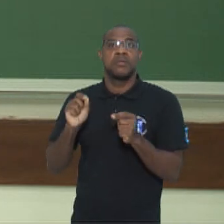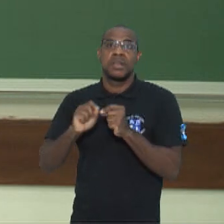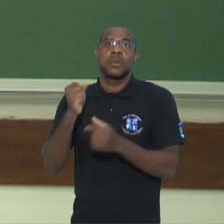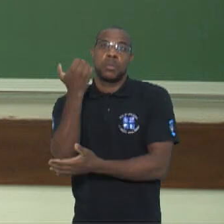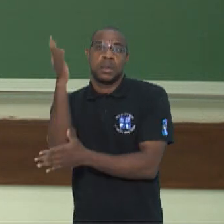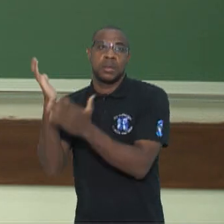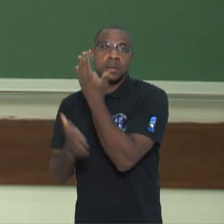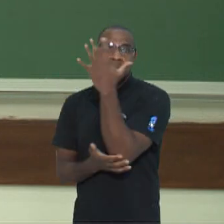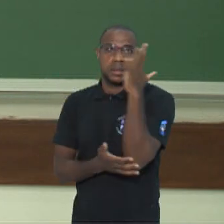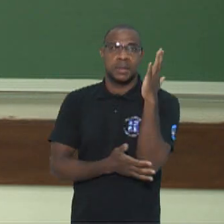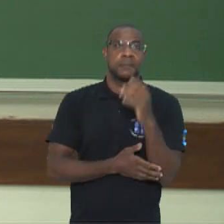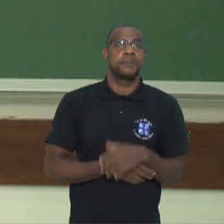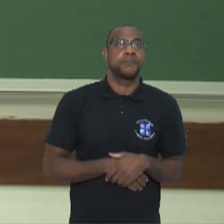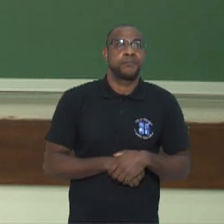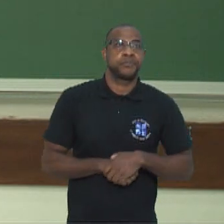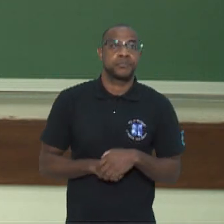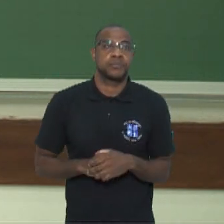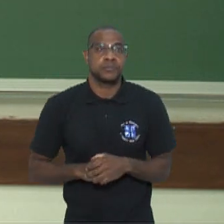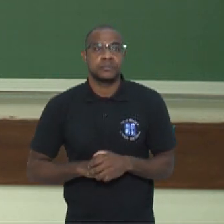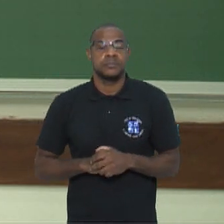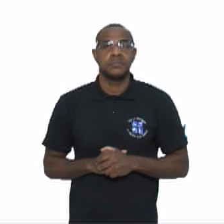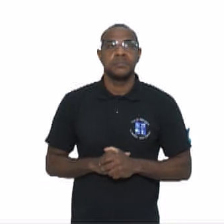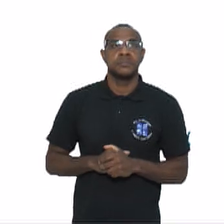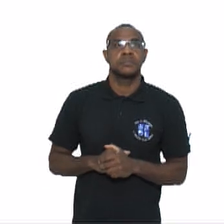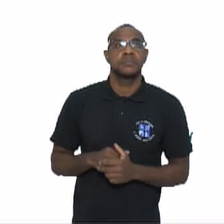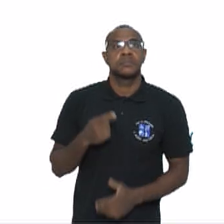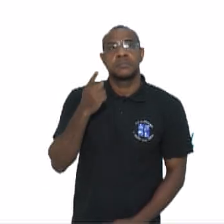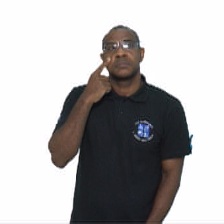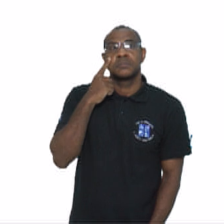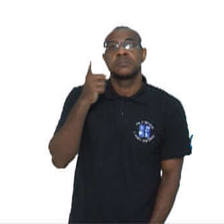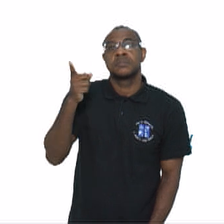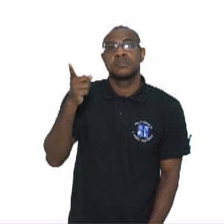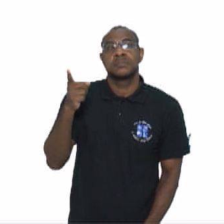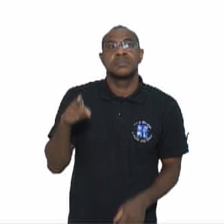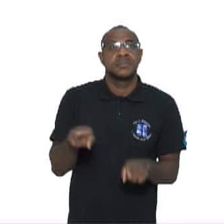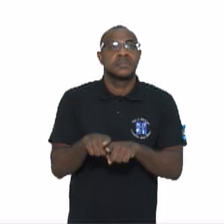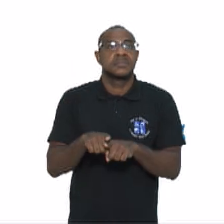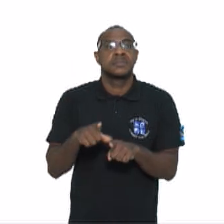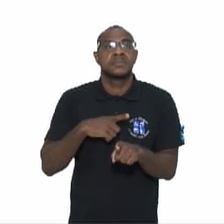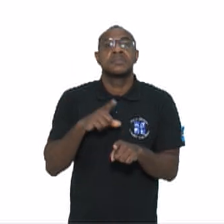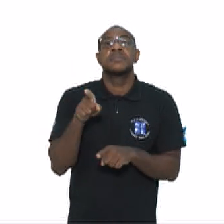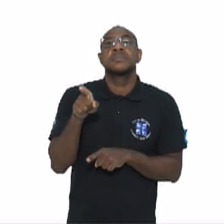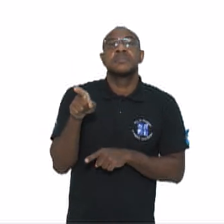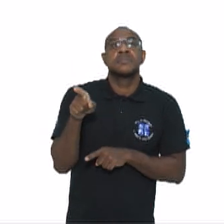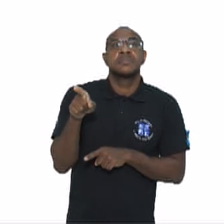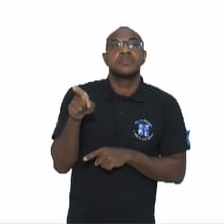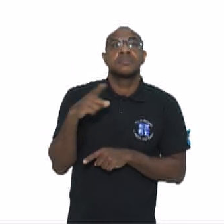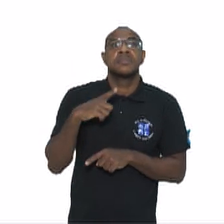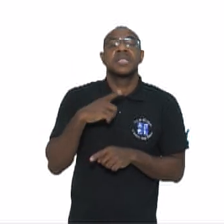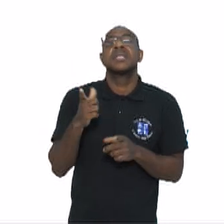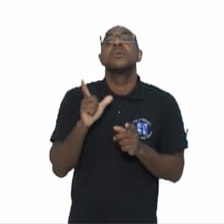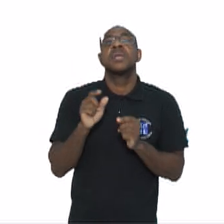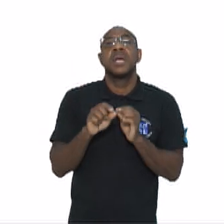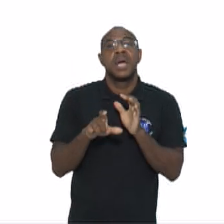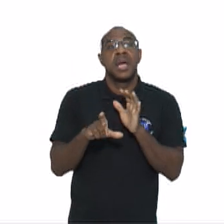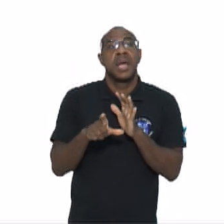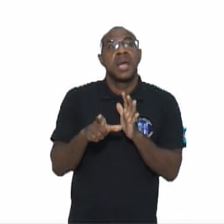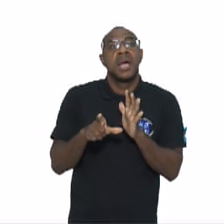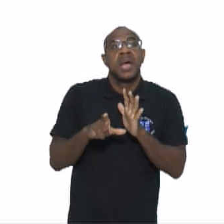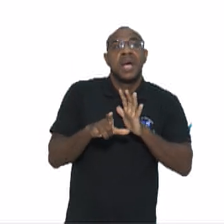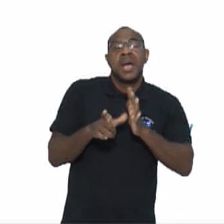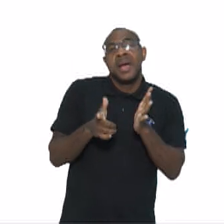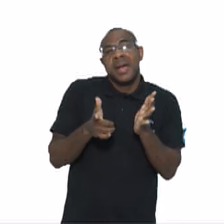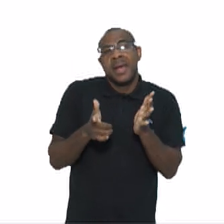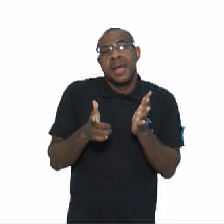quem o pratica. Para isso, existem alguns princípios, a gente chama princípios de Levi-Strauss. Depois você pode pesquisar melhor, que são